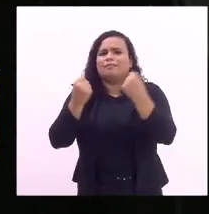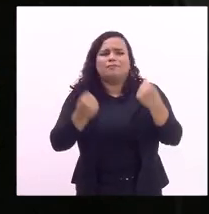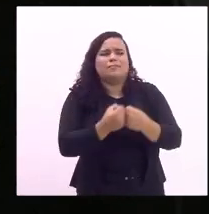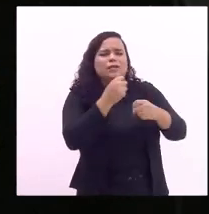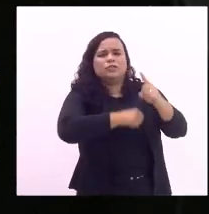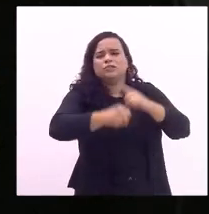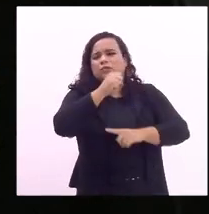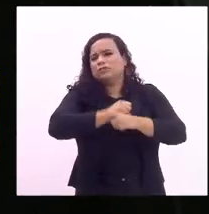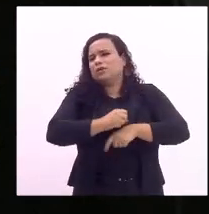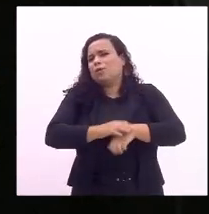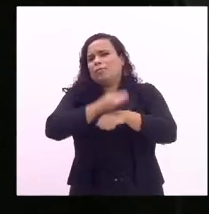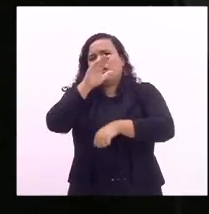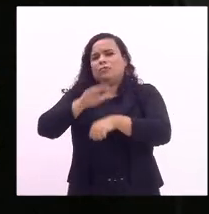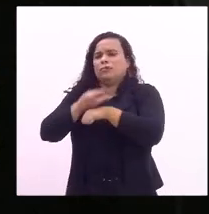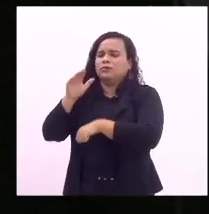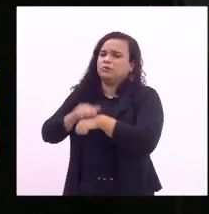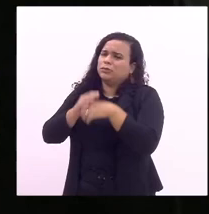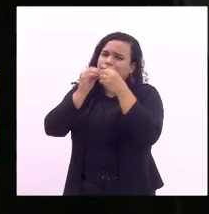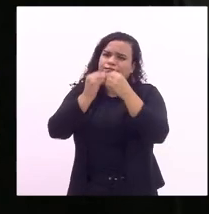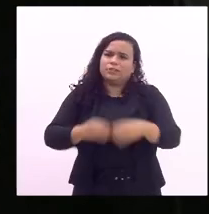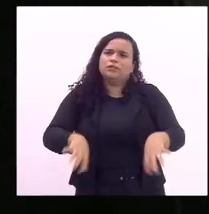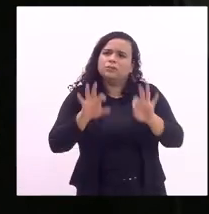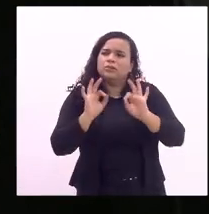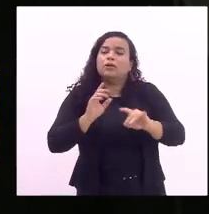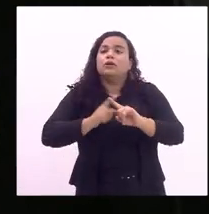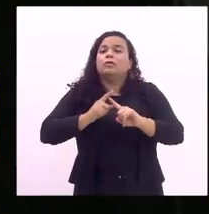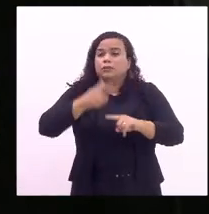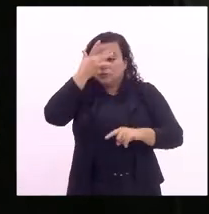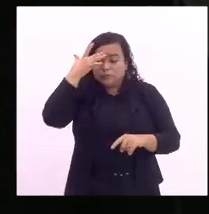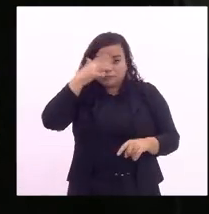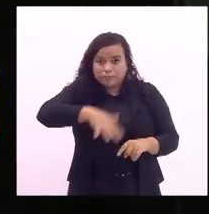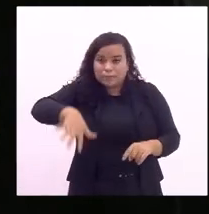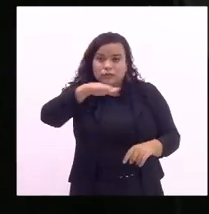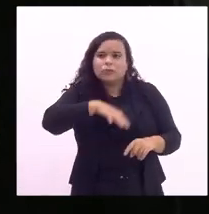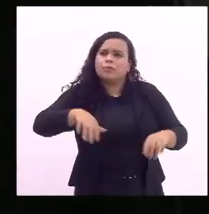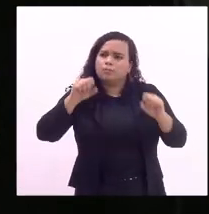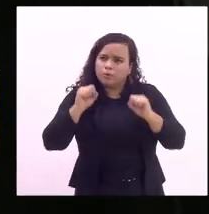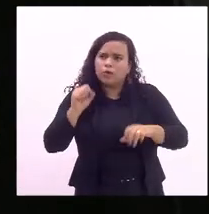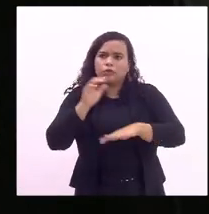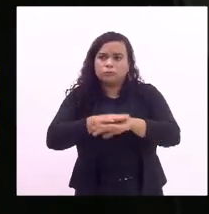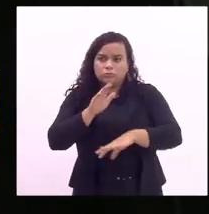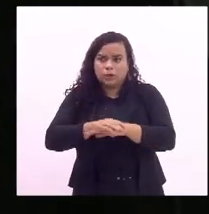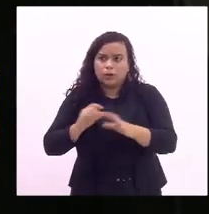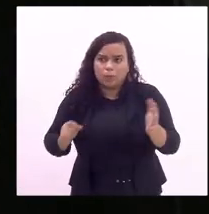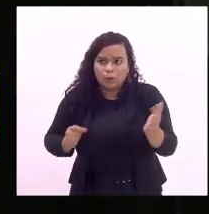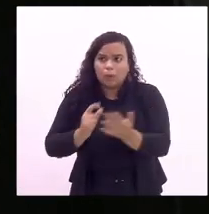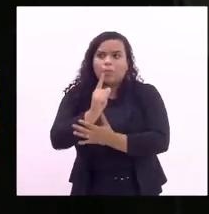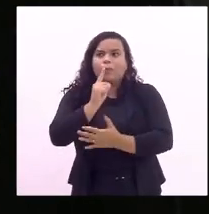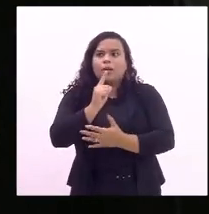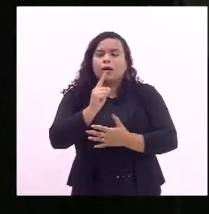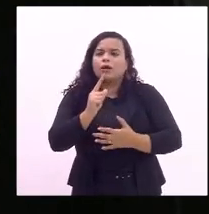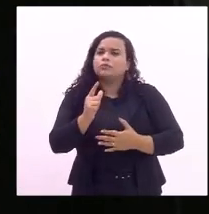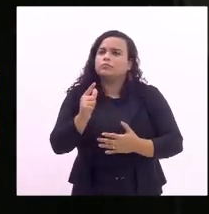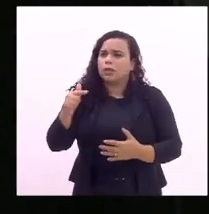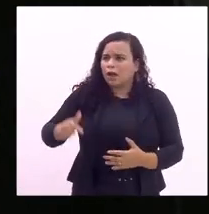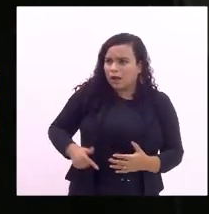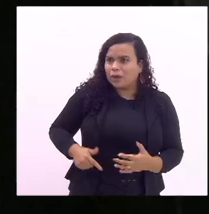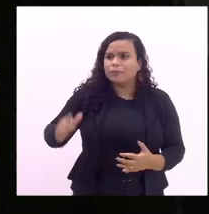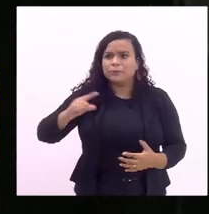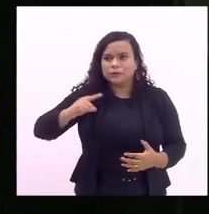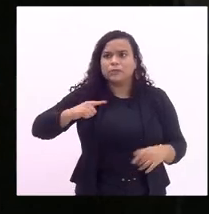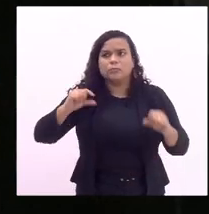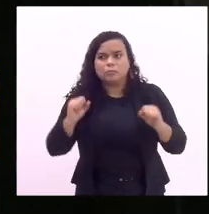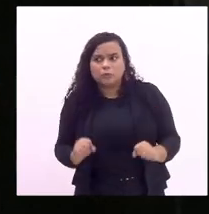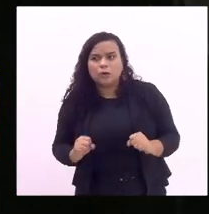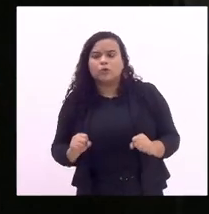cada vez maior. Porque as pessoas podem comprar suas armas, as pessoas podem